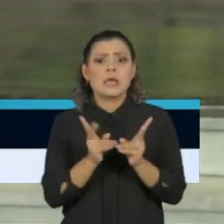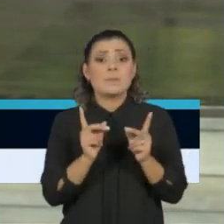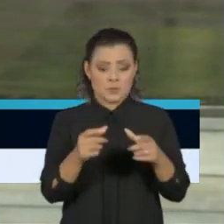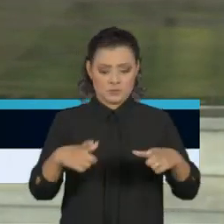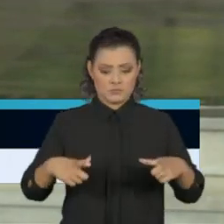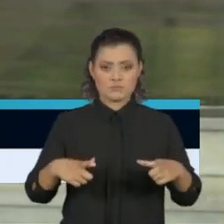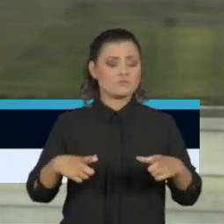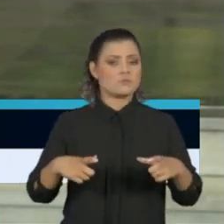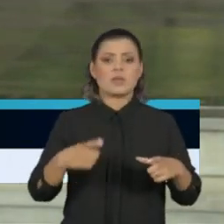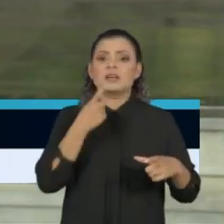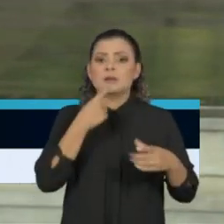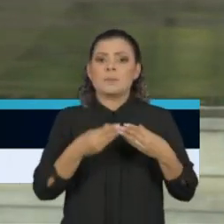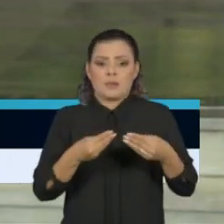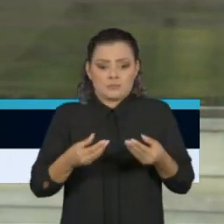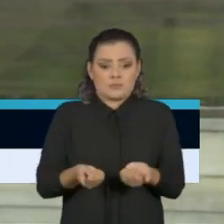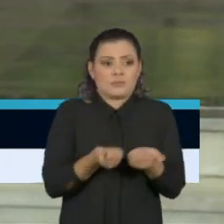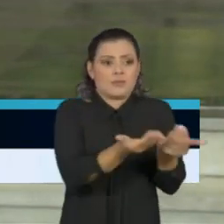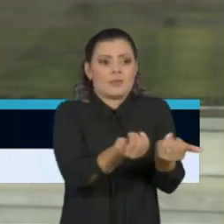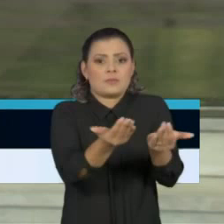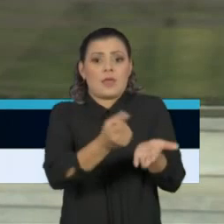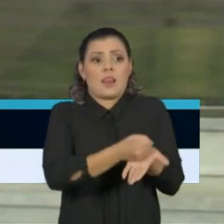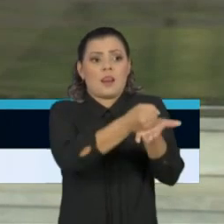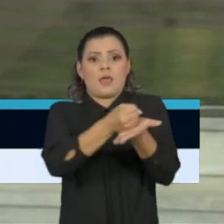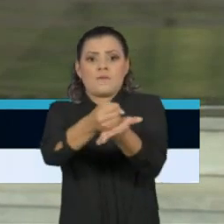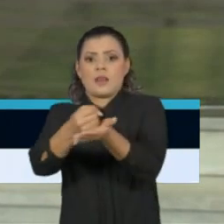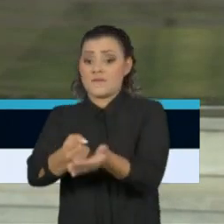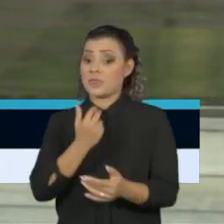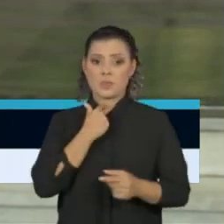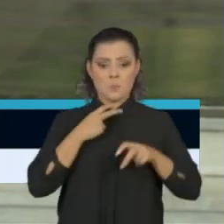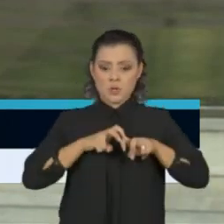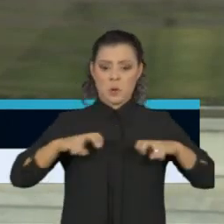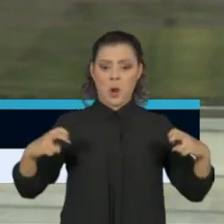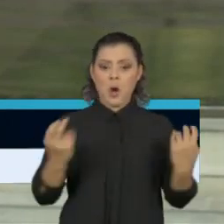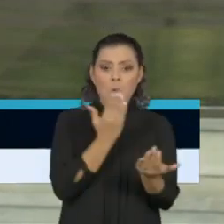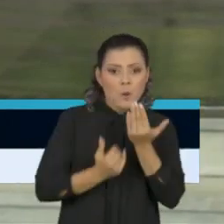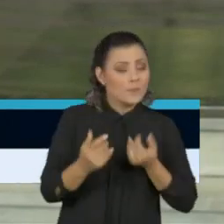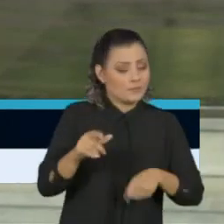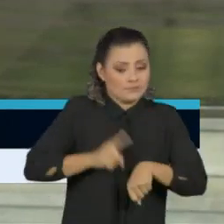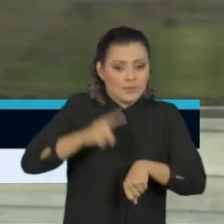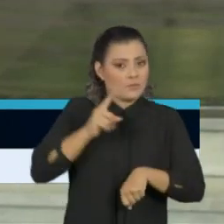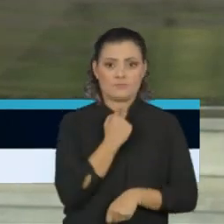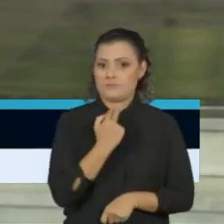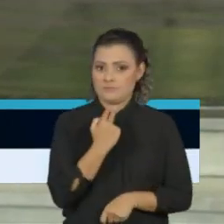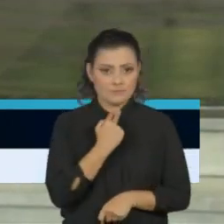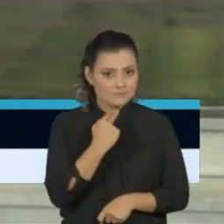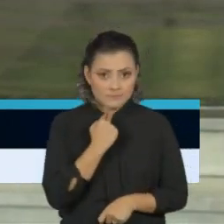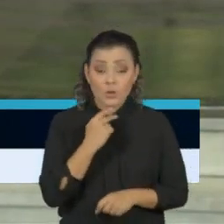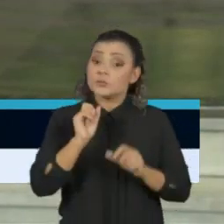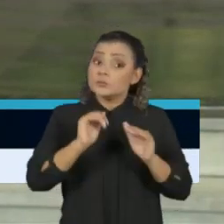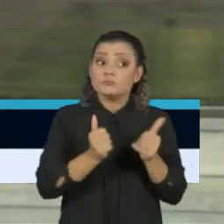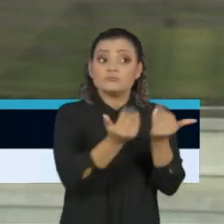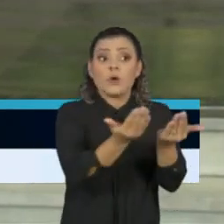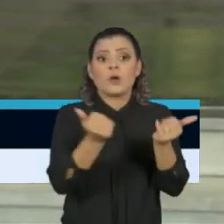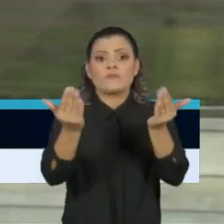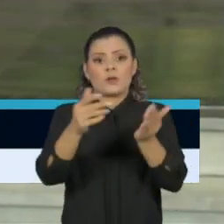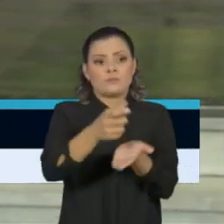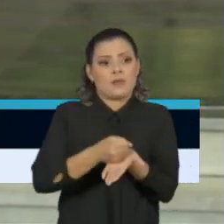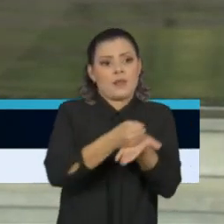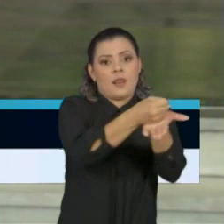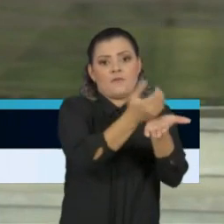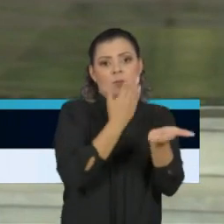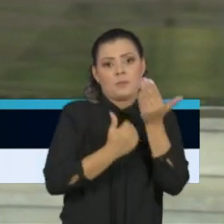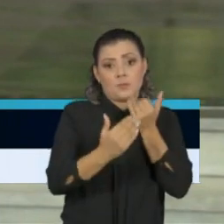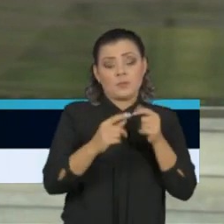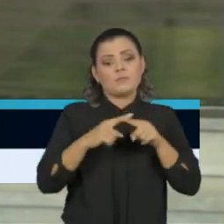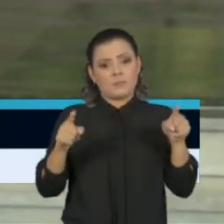embalagens descartáveis. O serviço não será feito, por razões sanitárias, evidentemente, dentro do Bom Prato, mas em